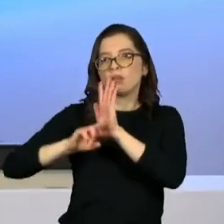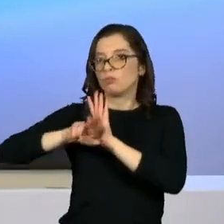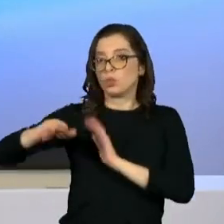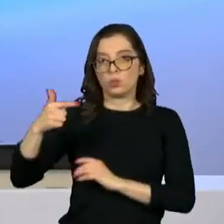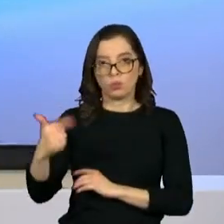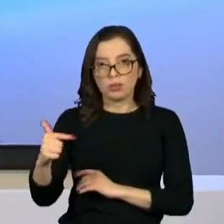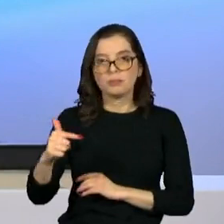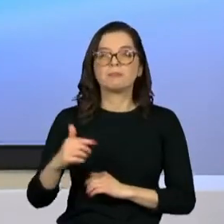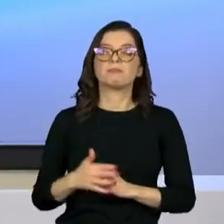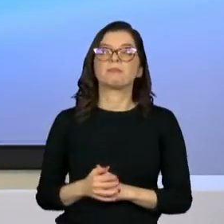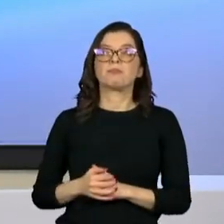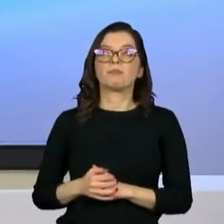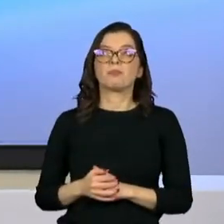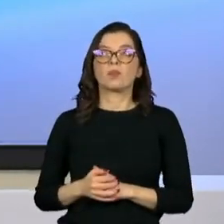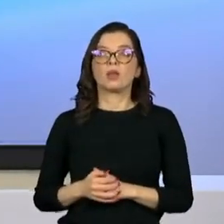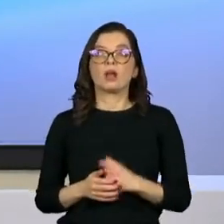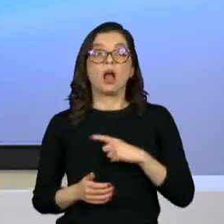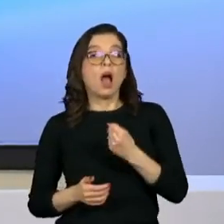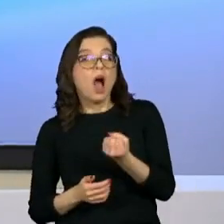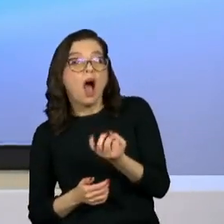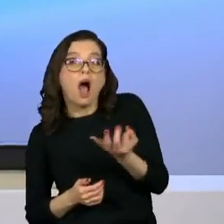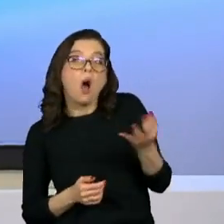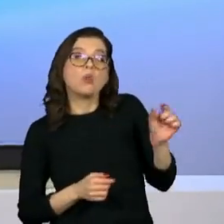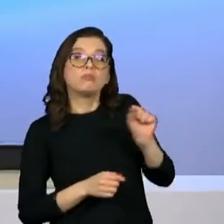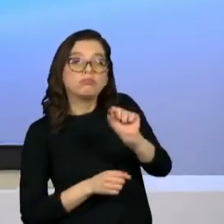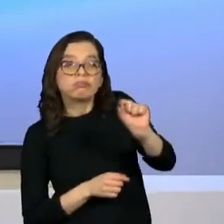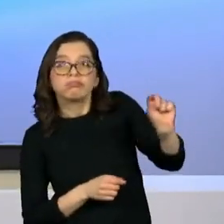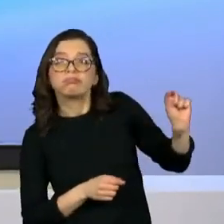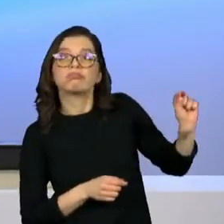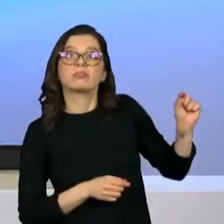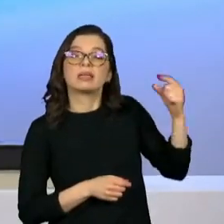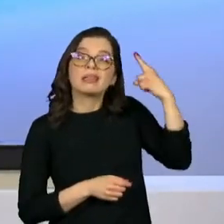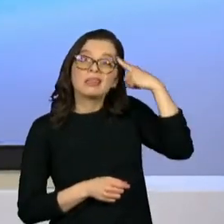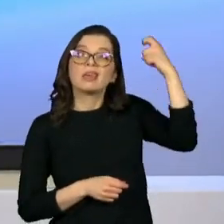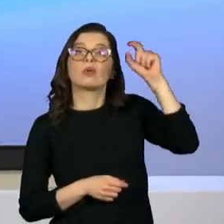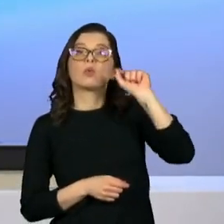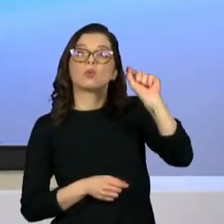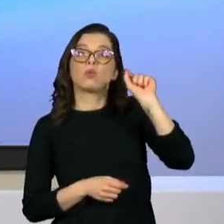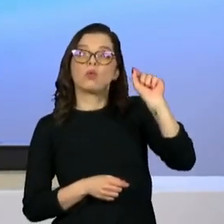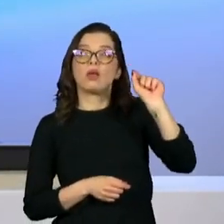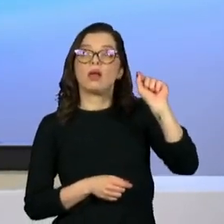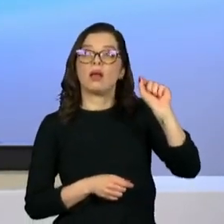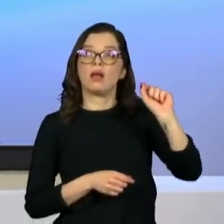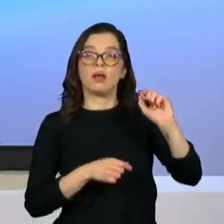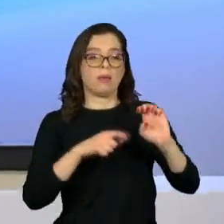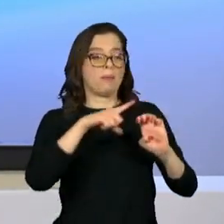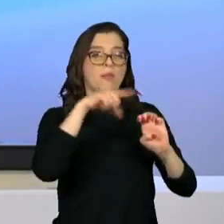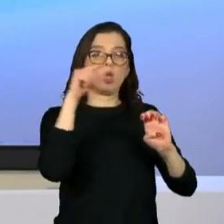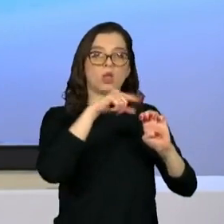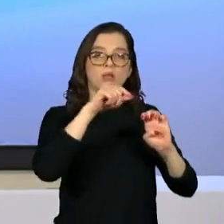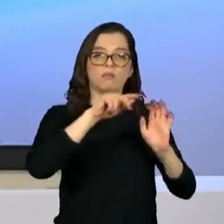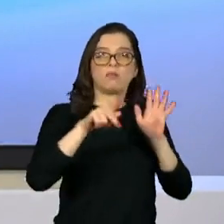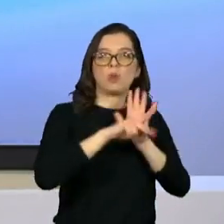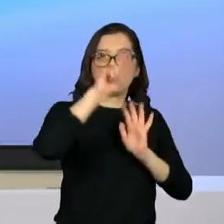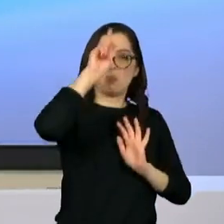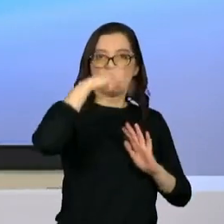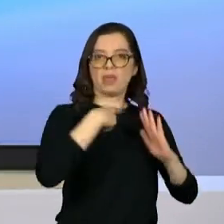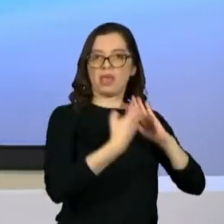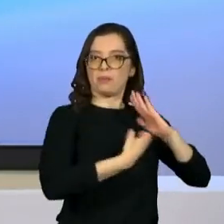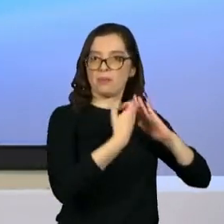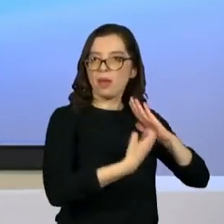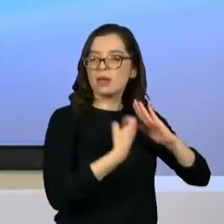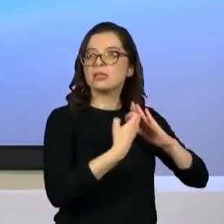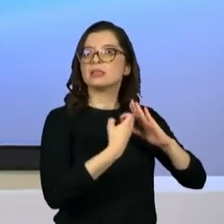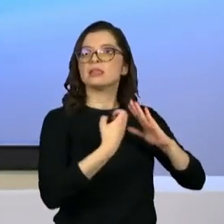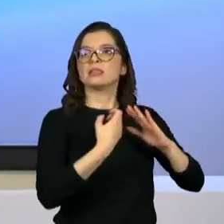muitas vezes, doutrinado com a ideia de que são empreendedores de si mesmos, nesse estágio do capitalismo